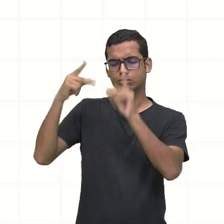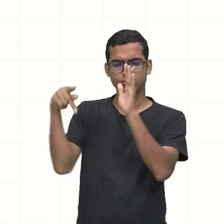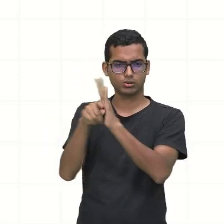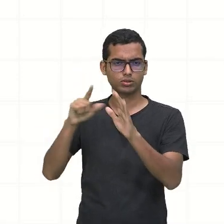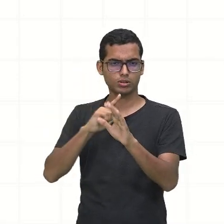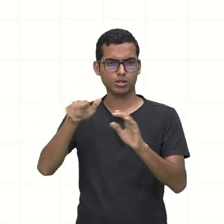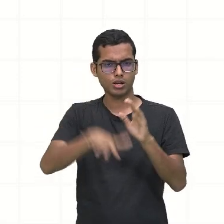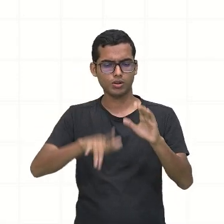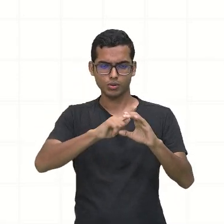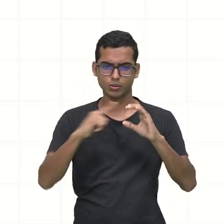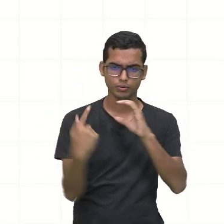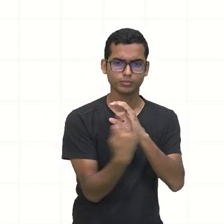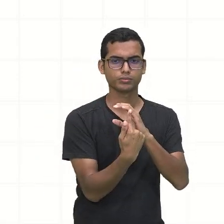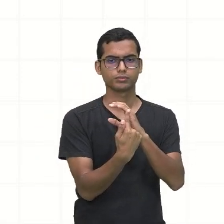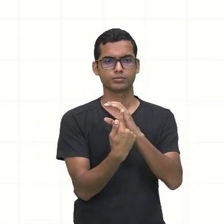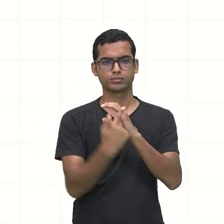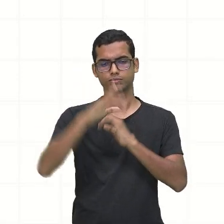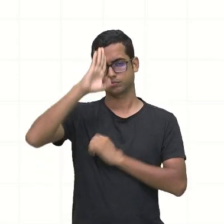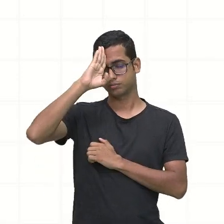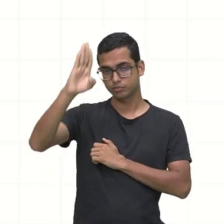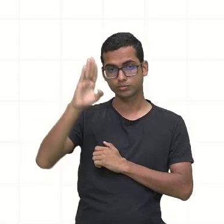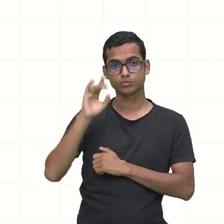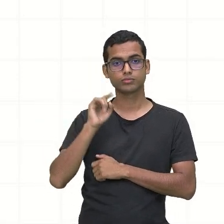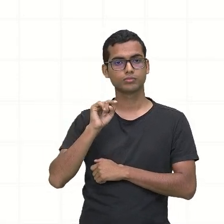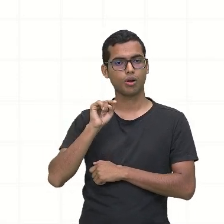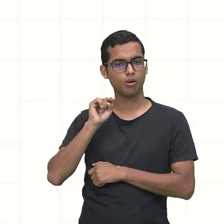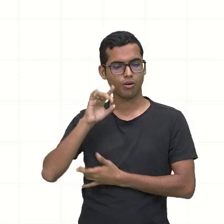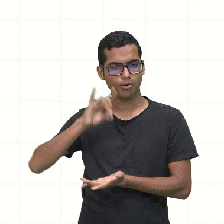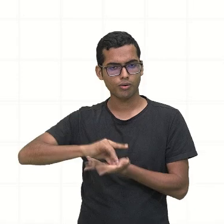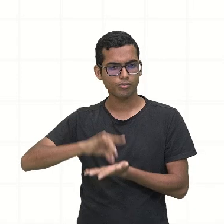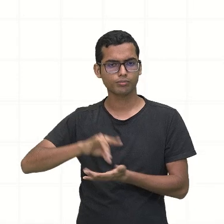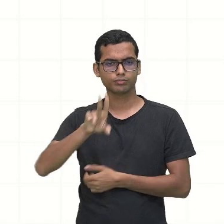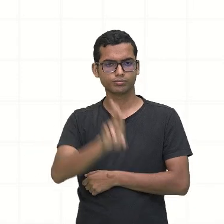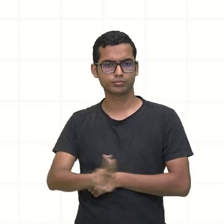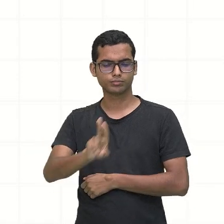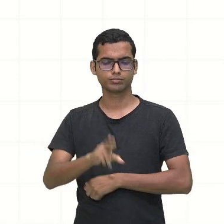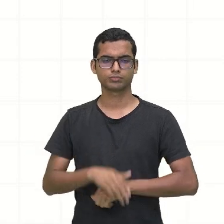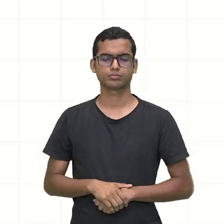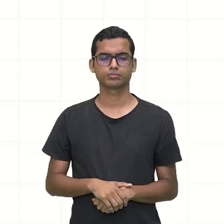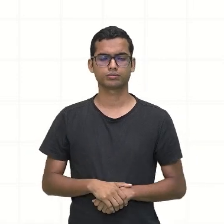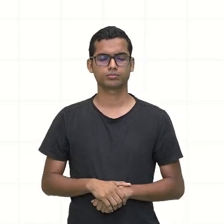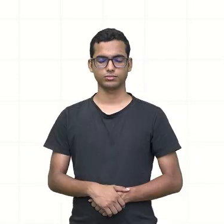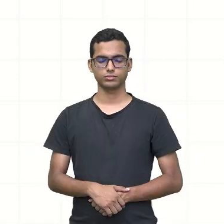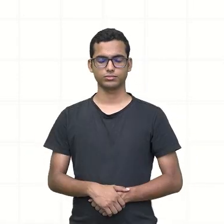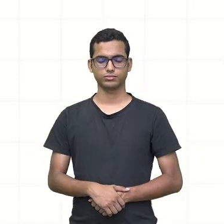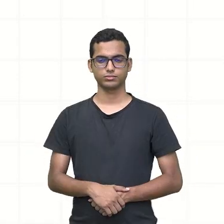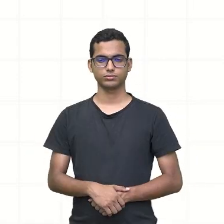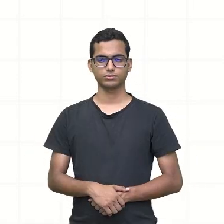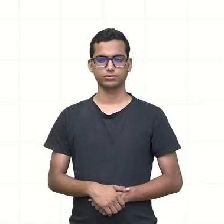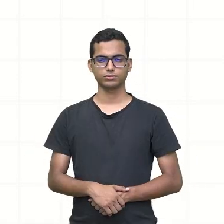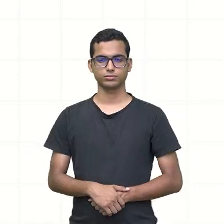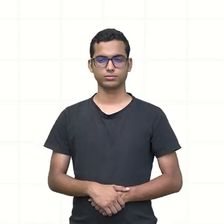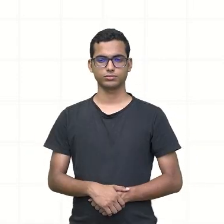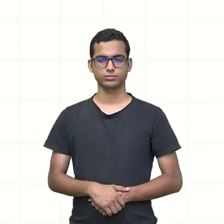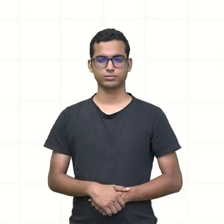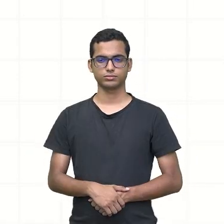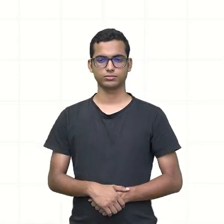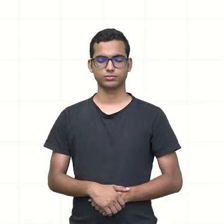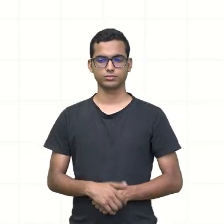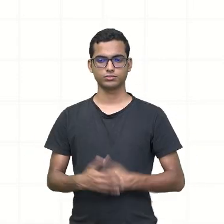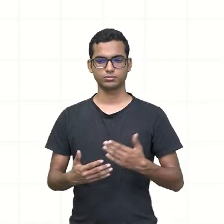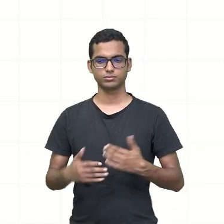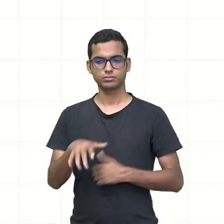tá bom? Então, marca bem essas ideias aí. Agora, olha só, apesar de o ponto não ter